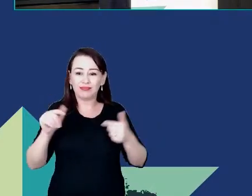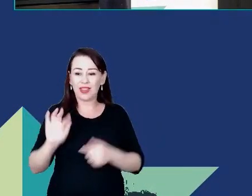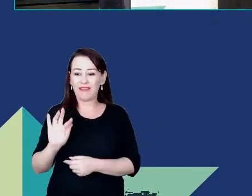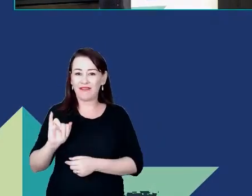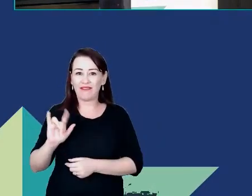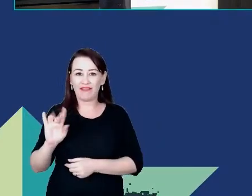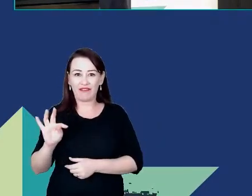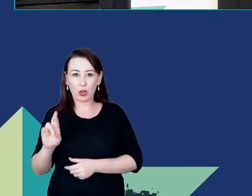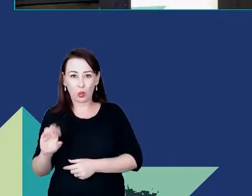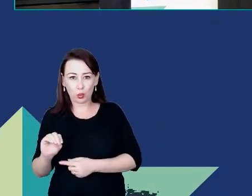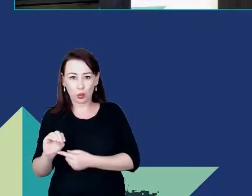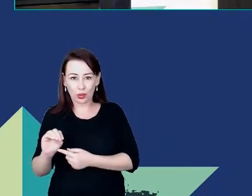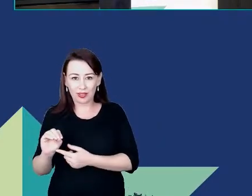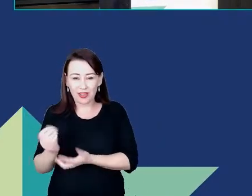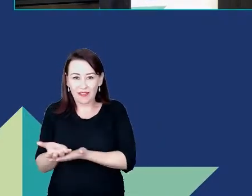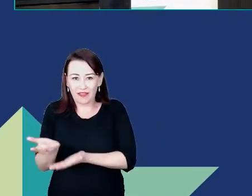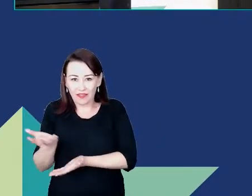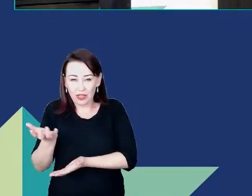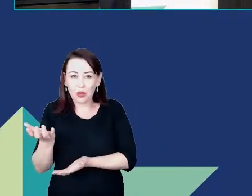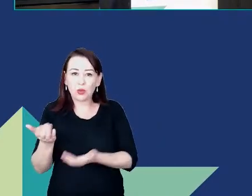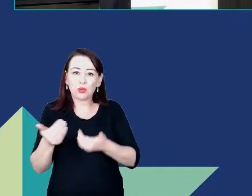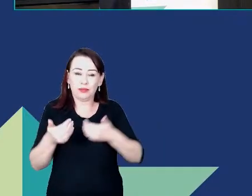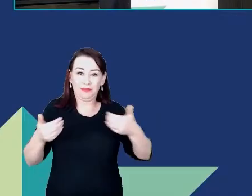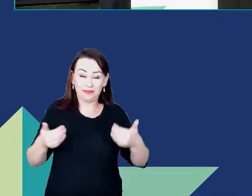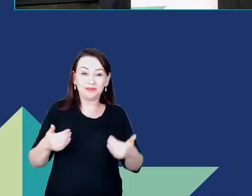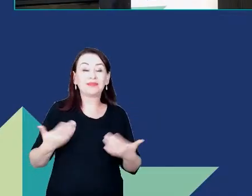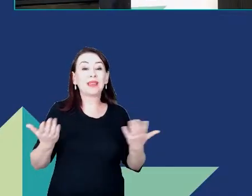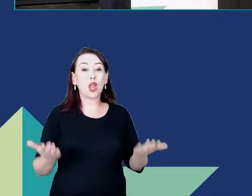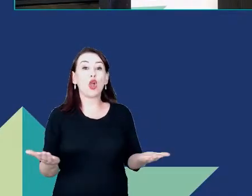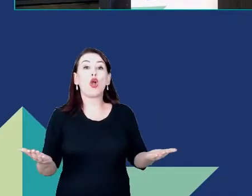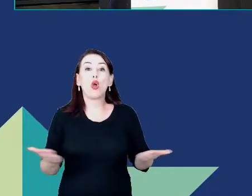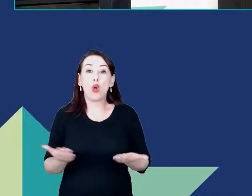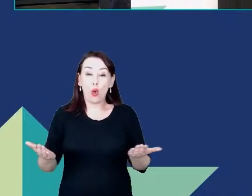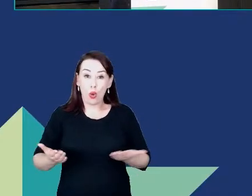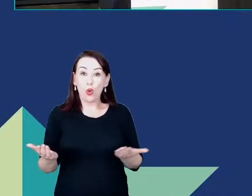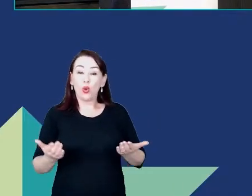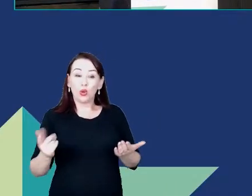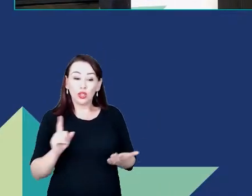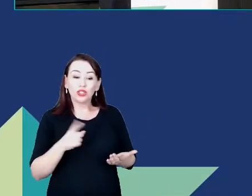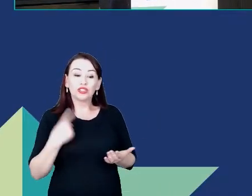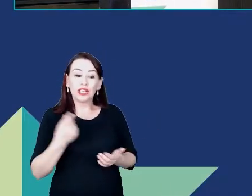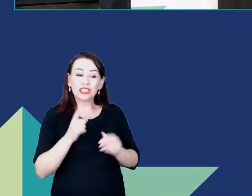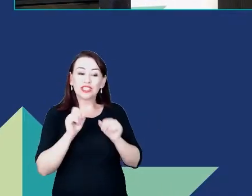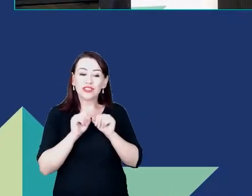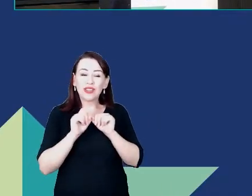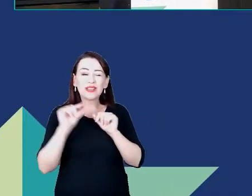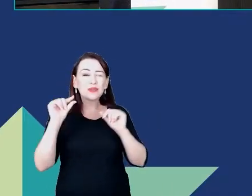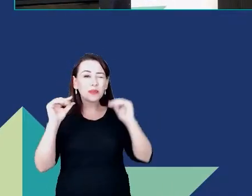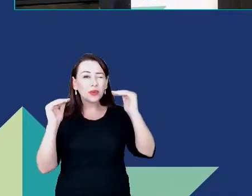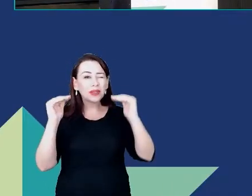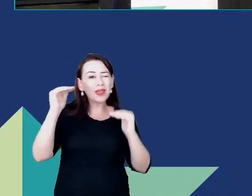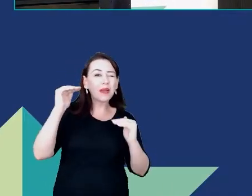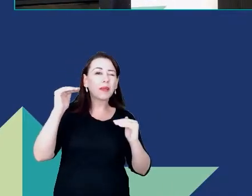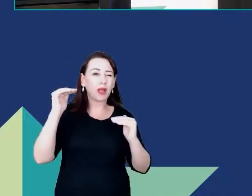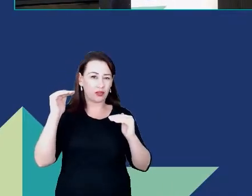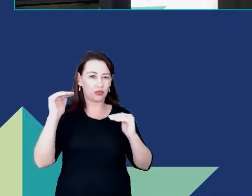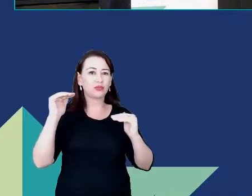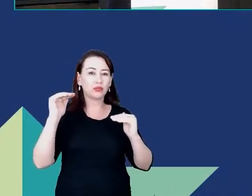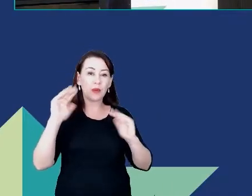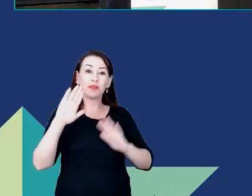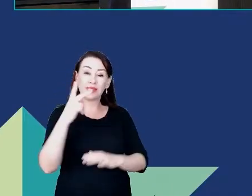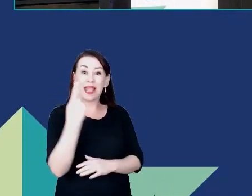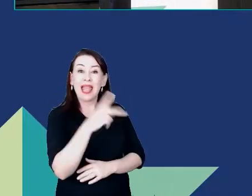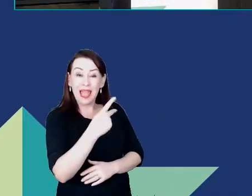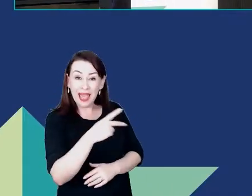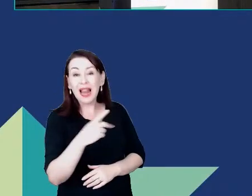ótima, né, a média das umidades ótimas. Hoje, o nosso rejeito arenoso, a filtragem ela entrega um pouquinho abaixo da umidade ótima. Ela até tem a capacidade